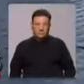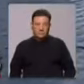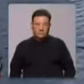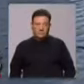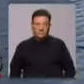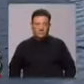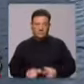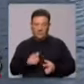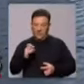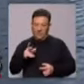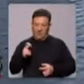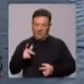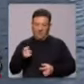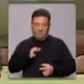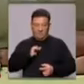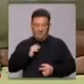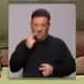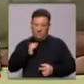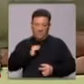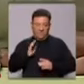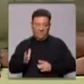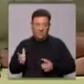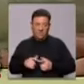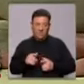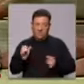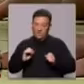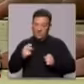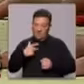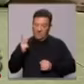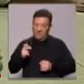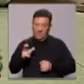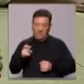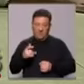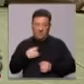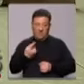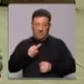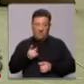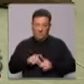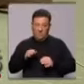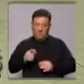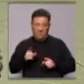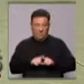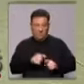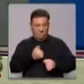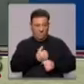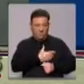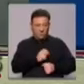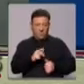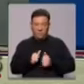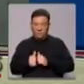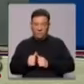O karaté para mim é a minha vida. Sem o karaté não seria o que sou hoje, tanto a nível profissional como a nível